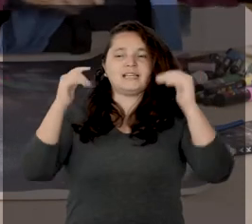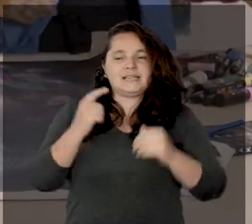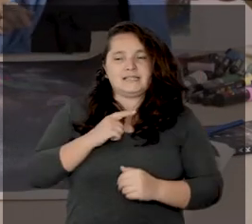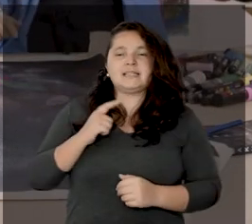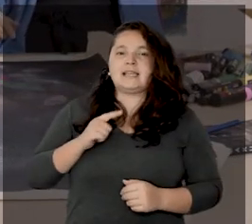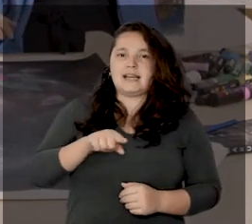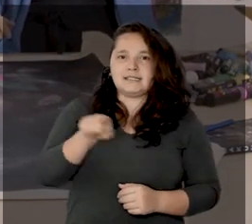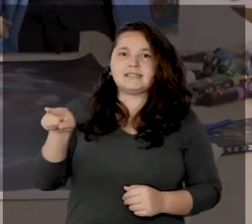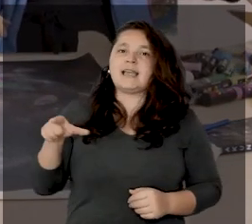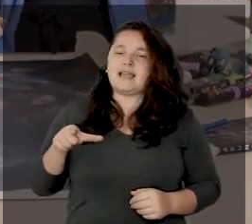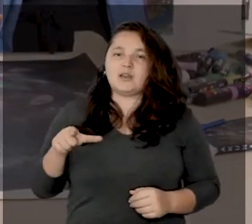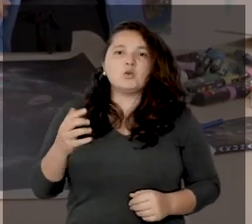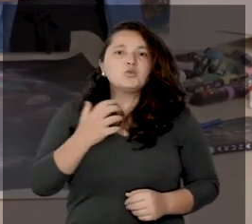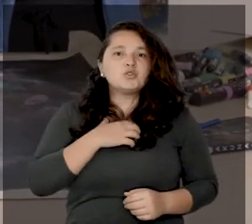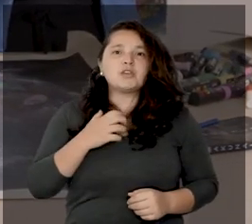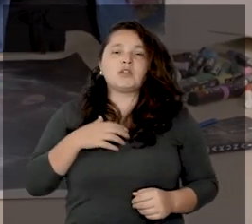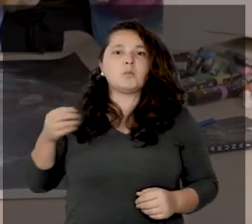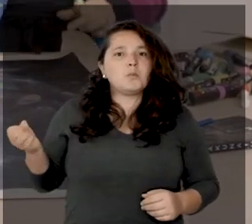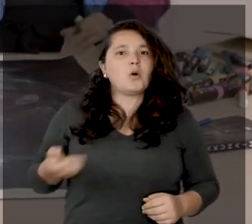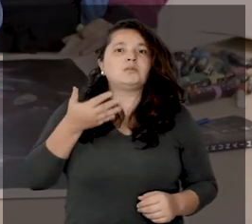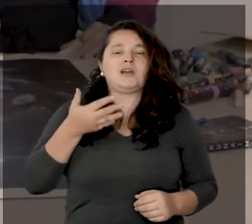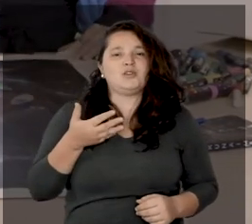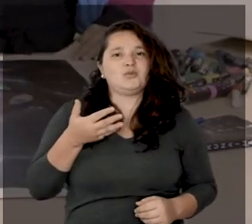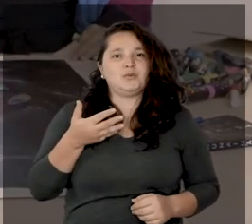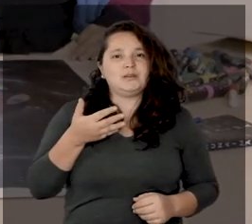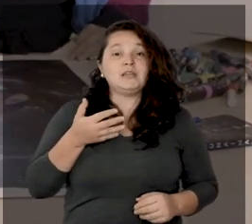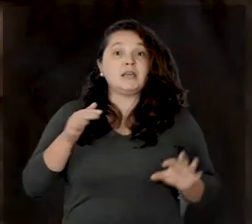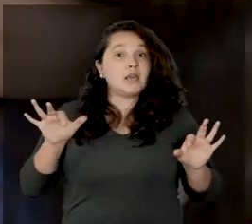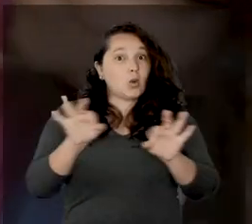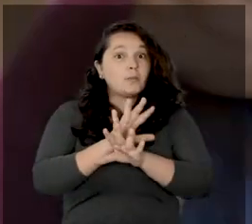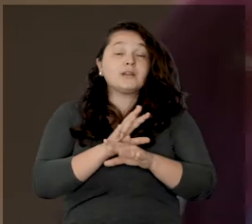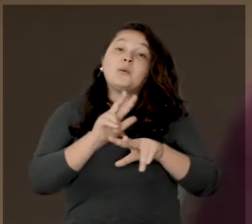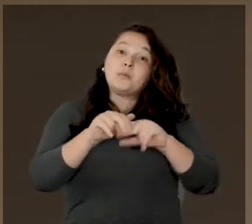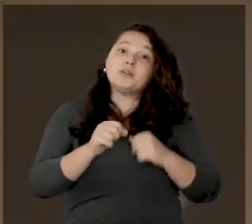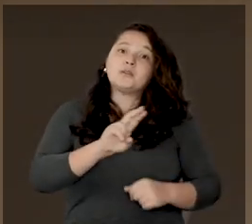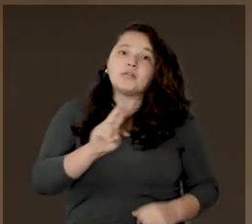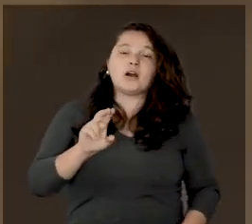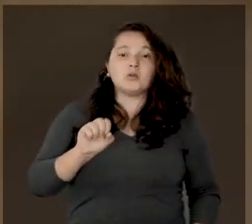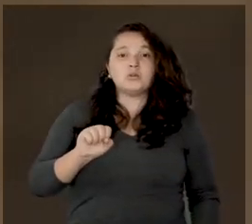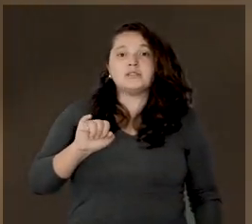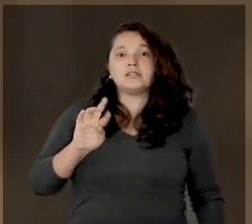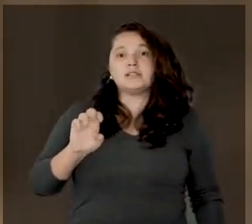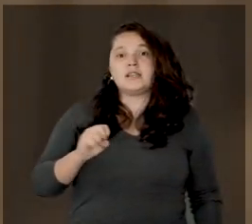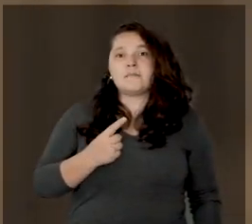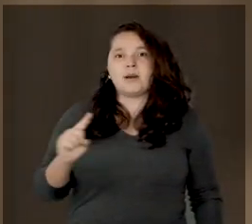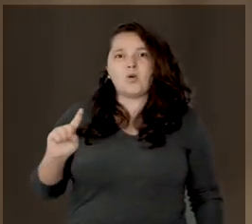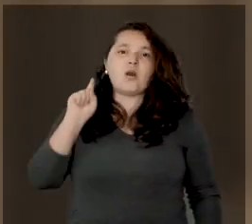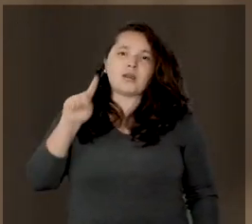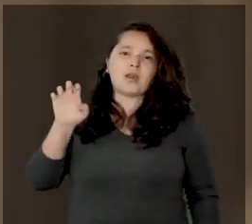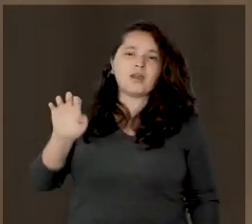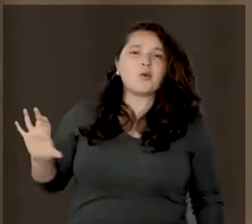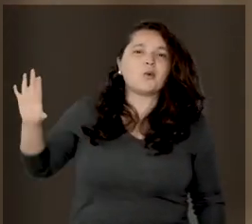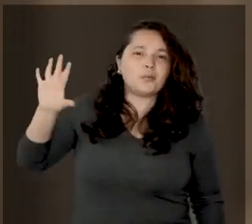e amplo e completo que o próprio sistema, o sistema europeu, né? Eu não tenho dúvida, assim, eu acredito que, voltando de